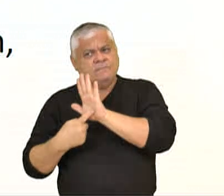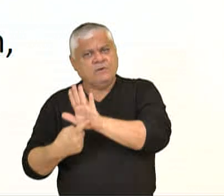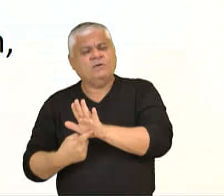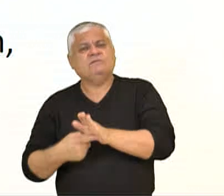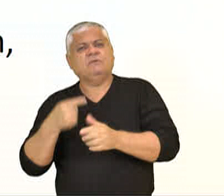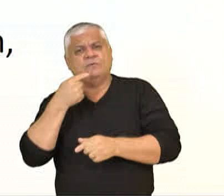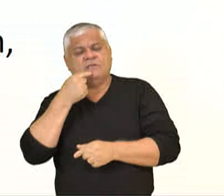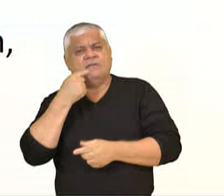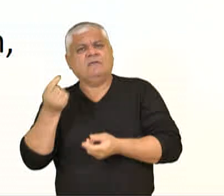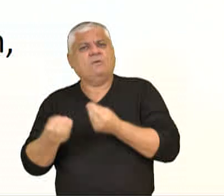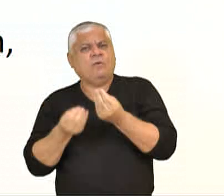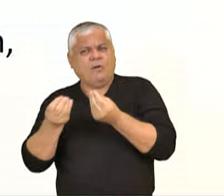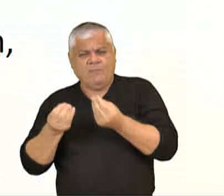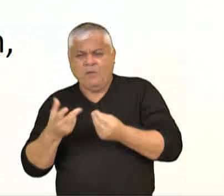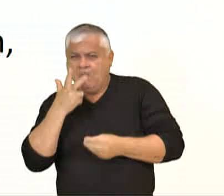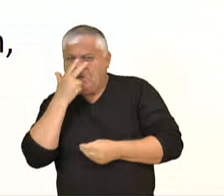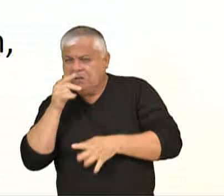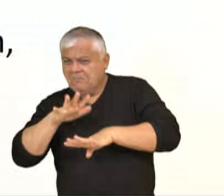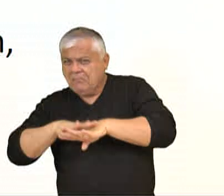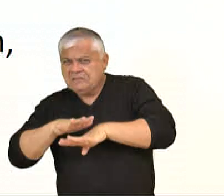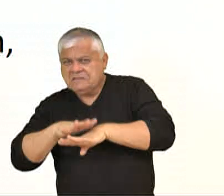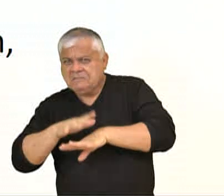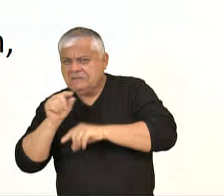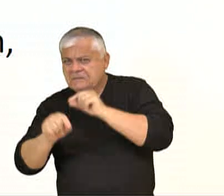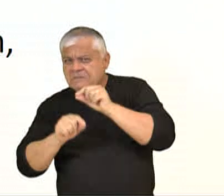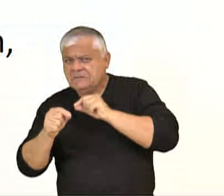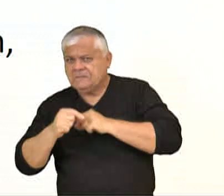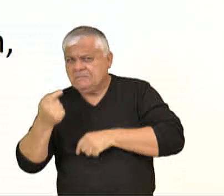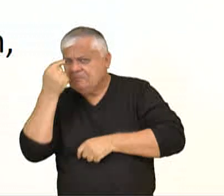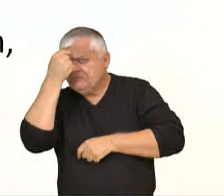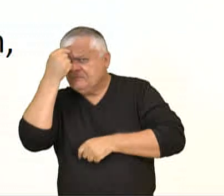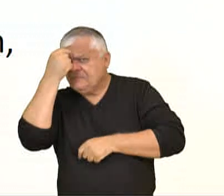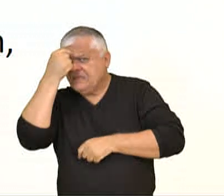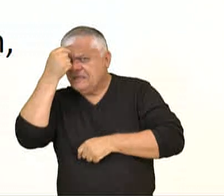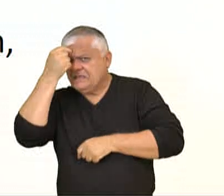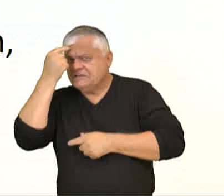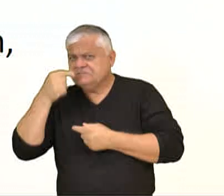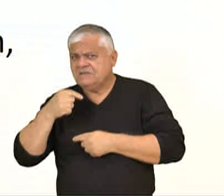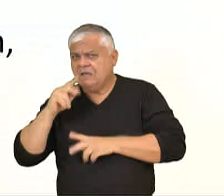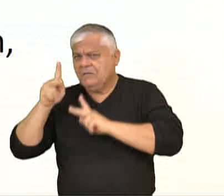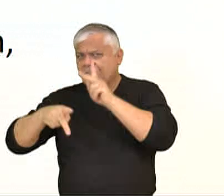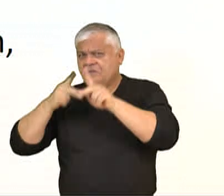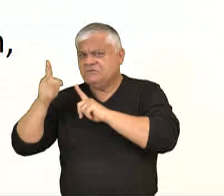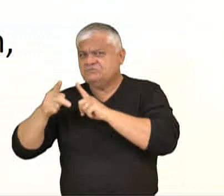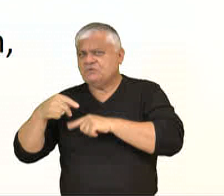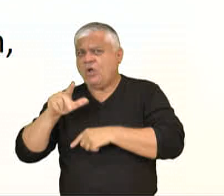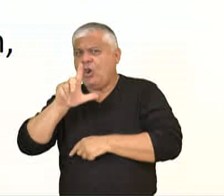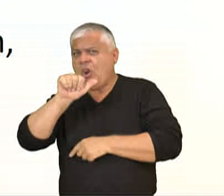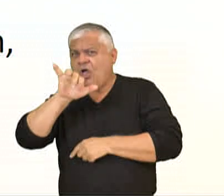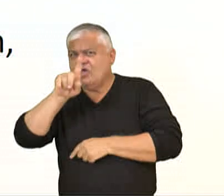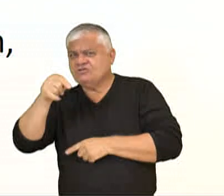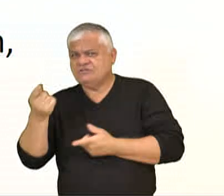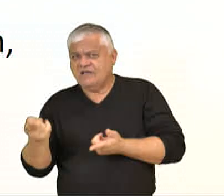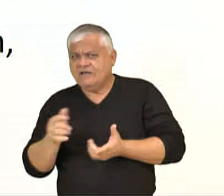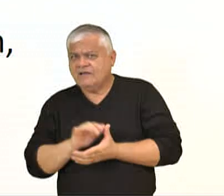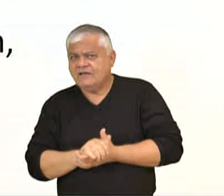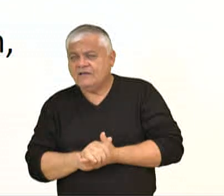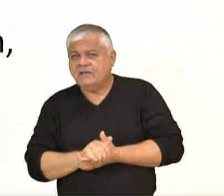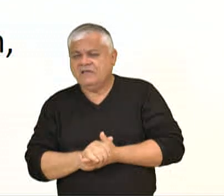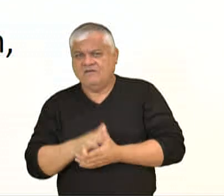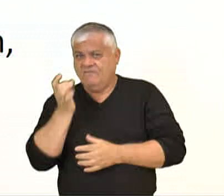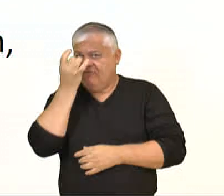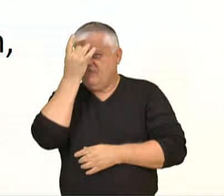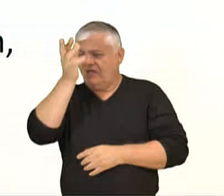a matemático, contrário ao público pensamento e à lógica, desde que Aristóteles afundou, o que não era